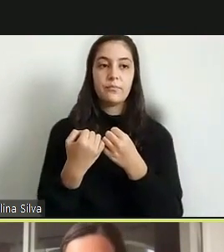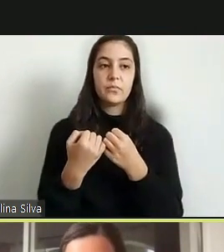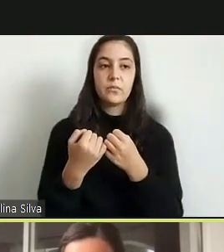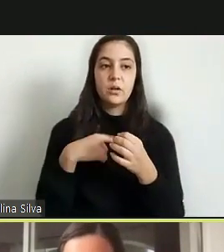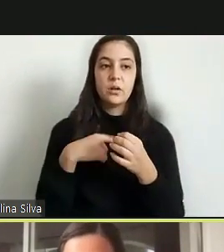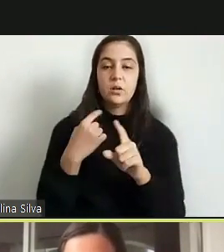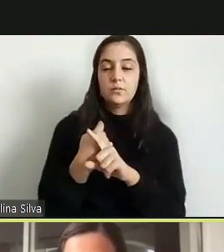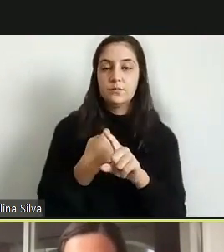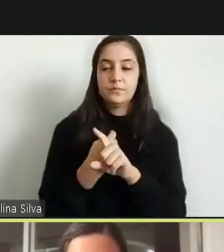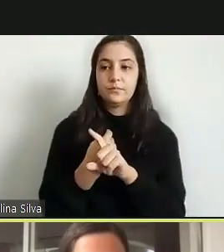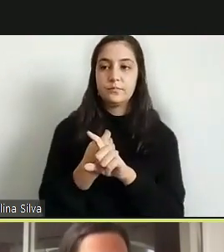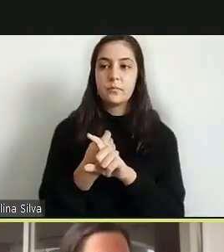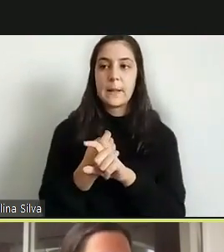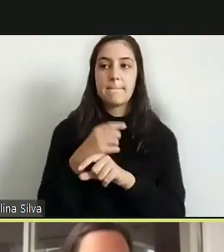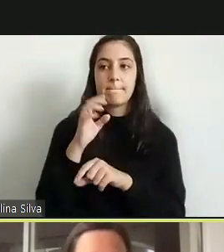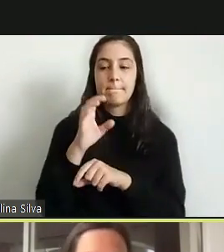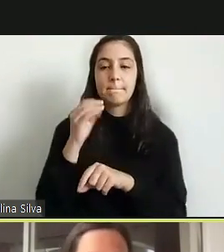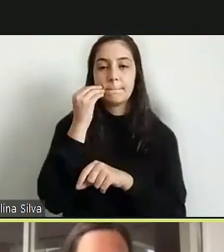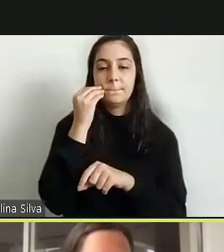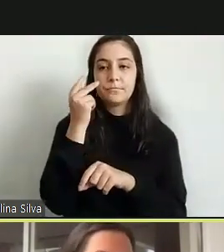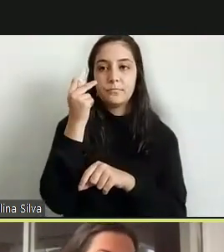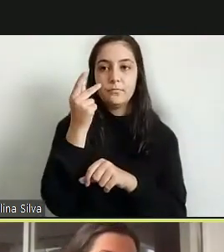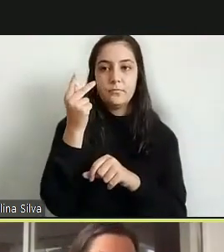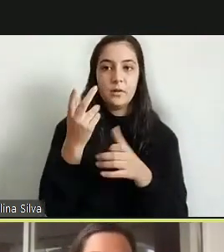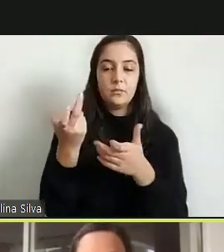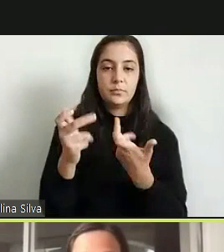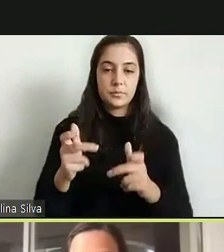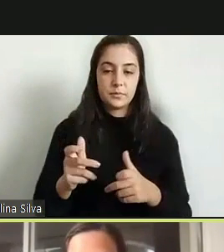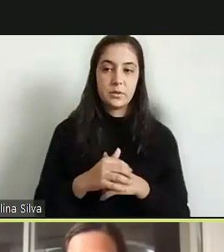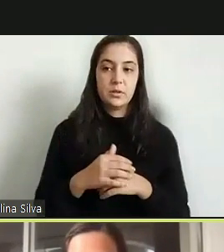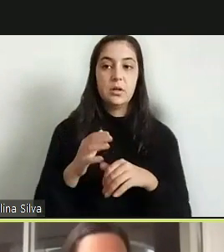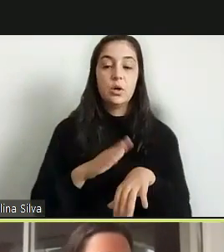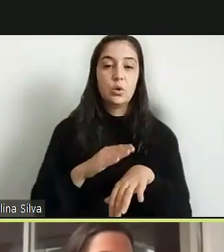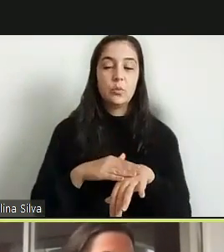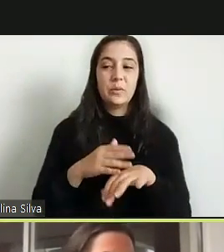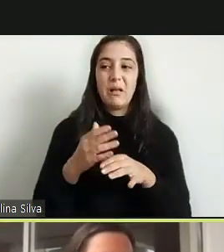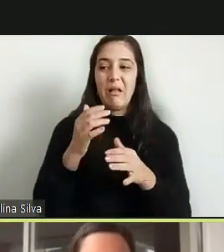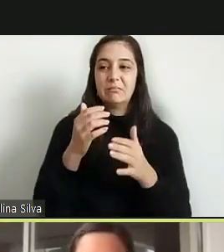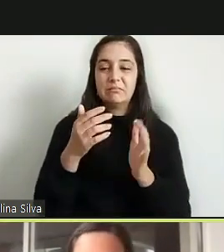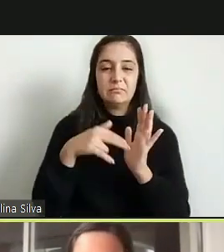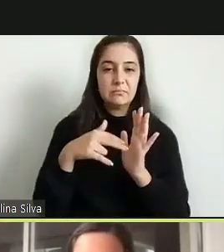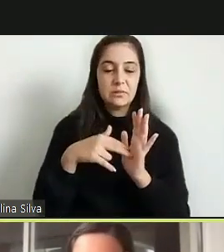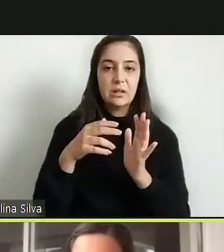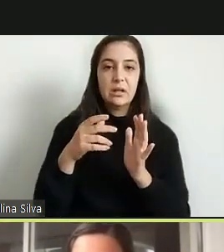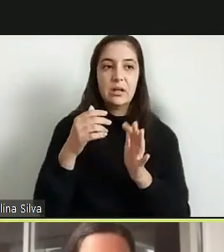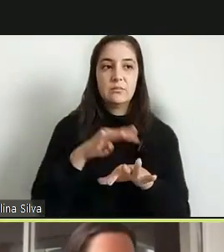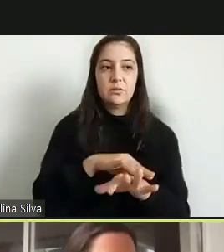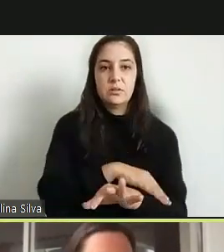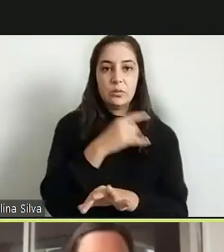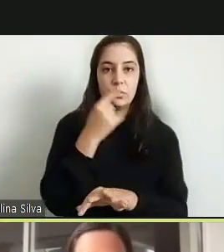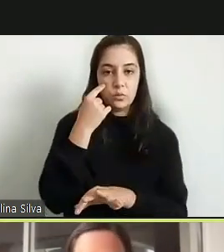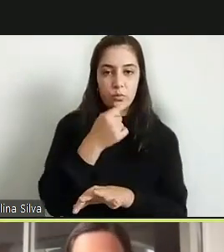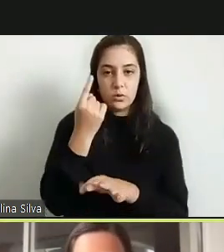intervenientes na forma como a nossa vida acontece? Porque realmente há muito esse papel, não é? A administração pública entrar